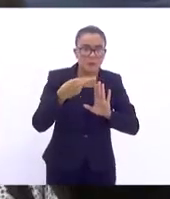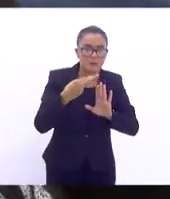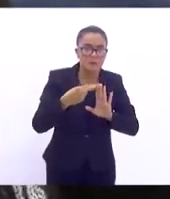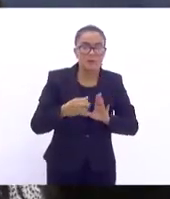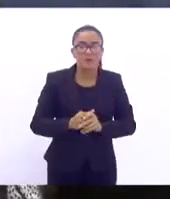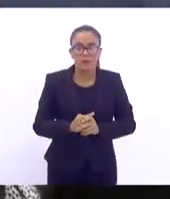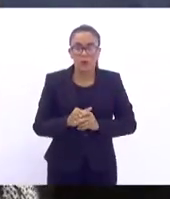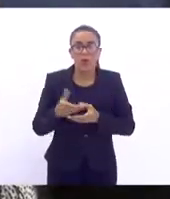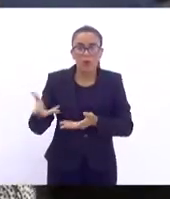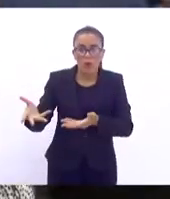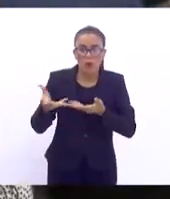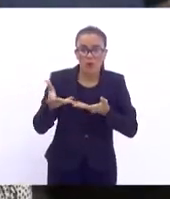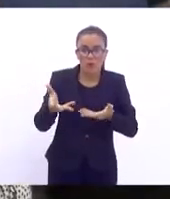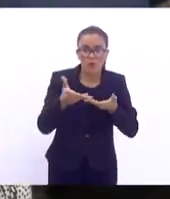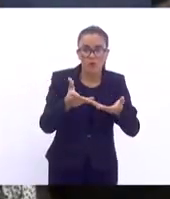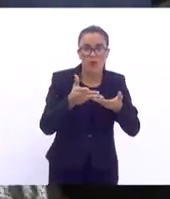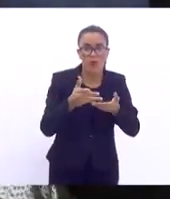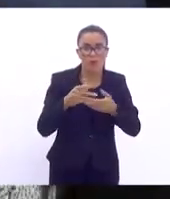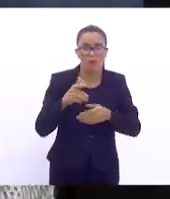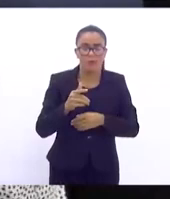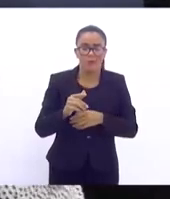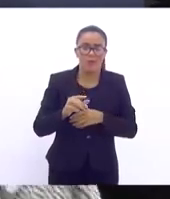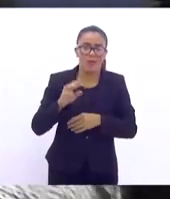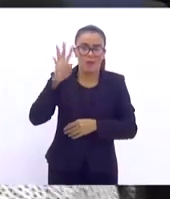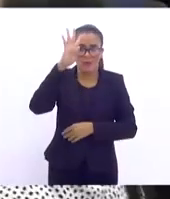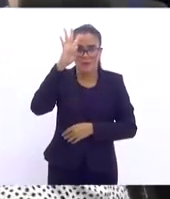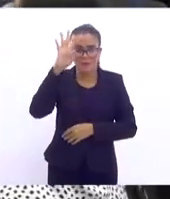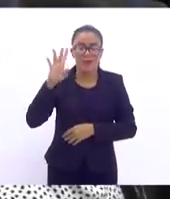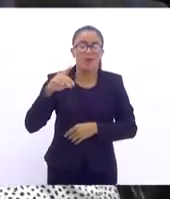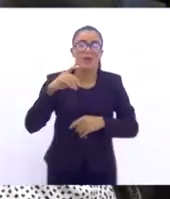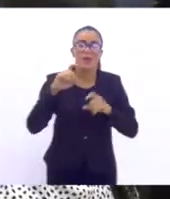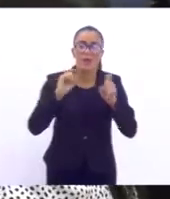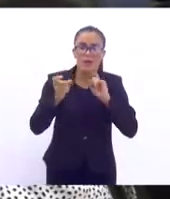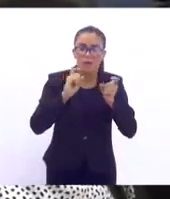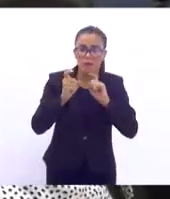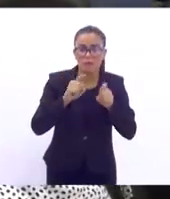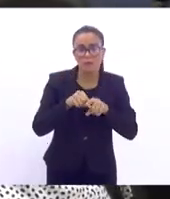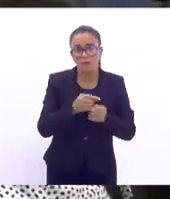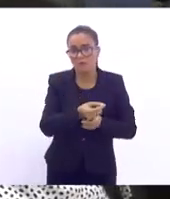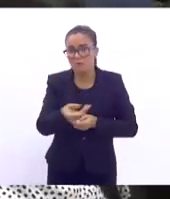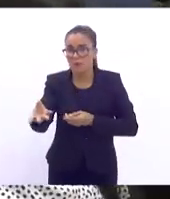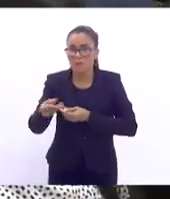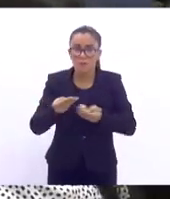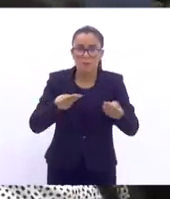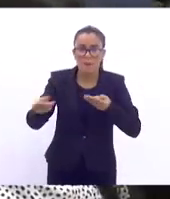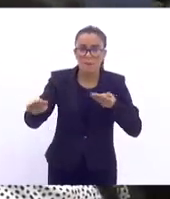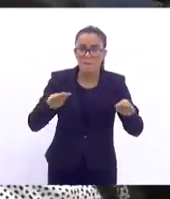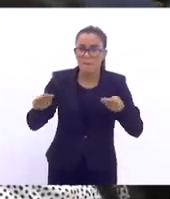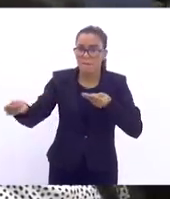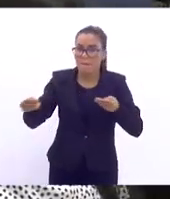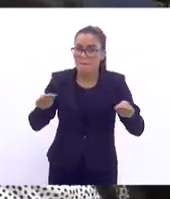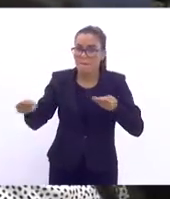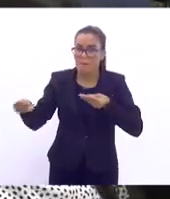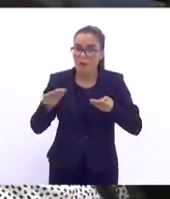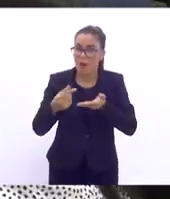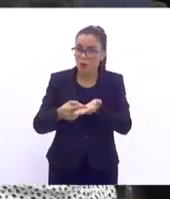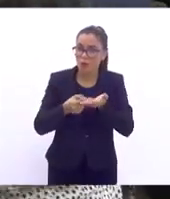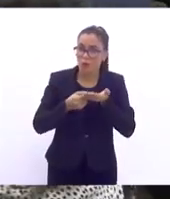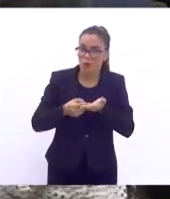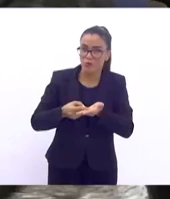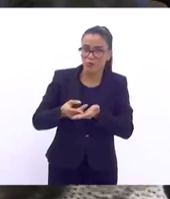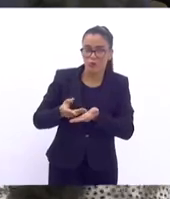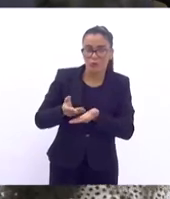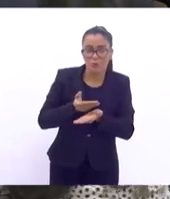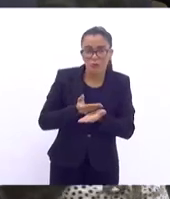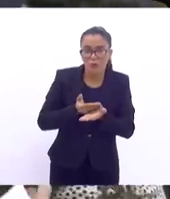com o voto para a próxima reunião na quarta-feira não sem antes é dizer que foi distribuído para cada parlamentar conforme a cor do nosso no início